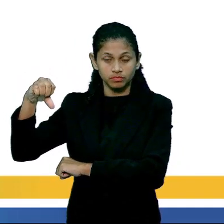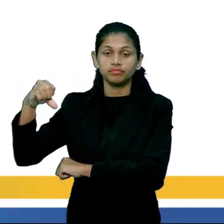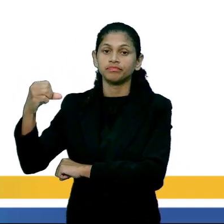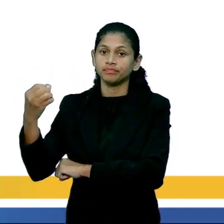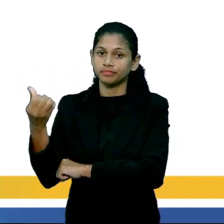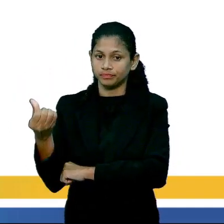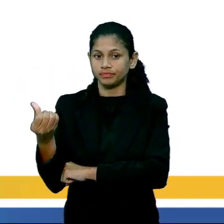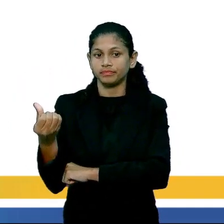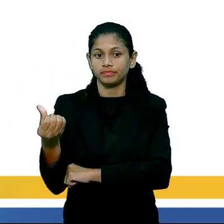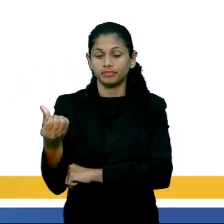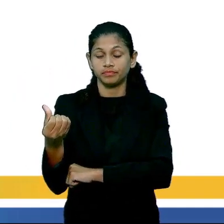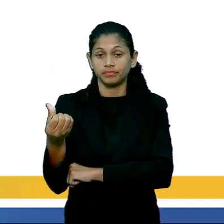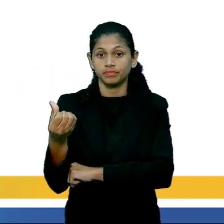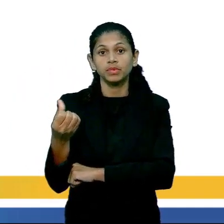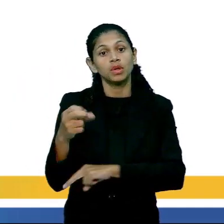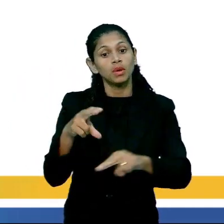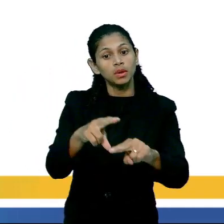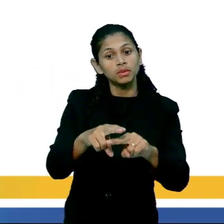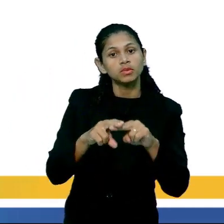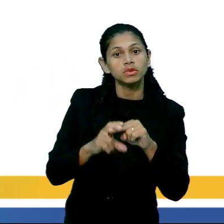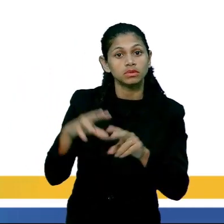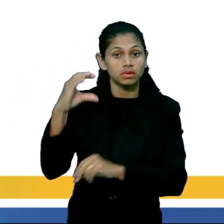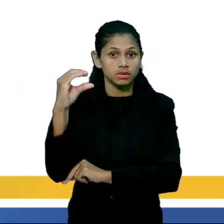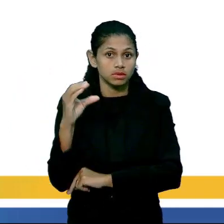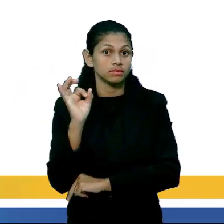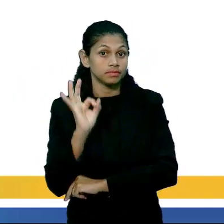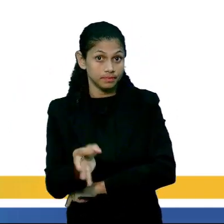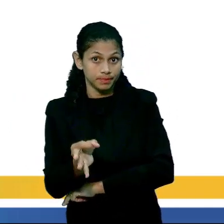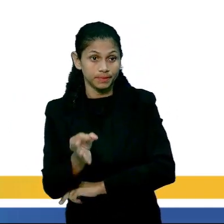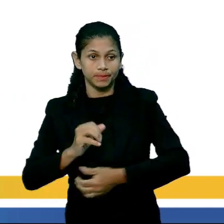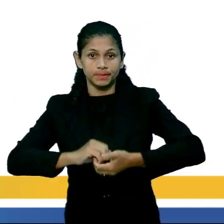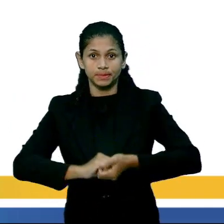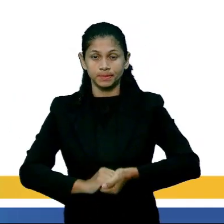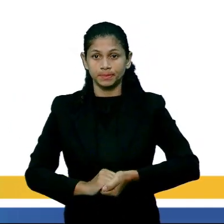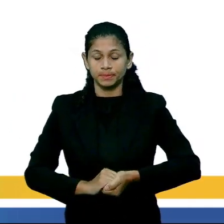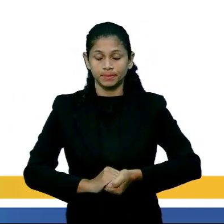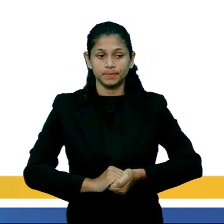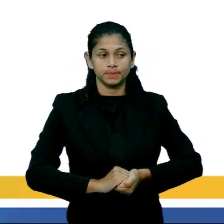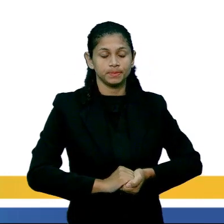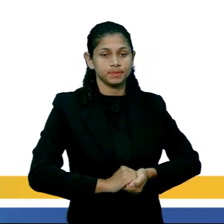portanto aí a nossa alternativa correta é a letra c